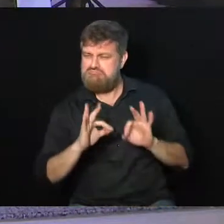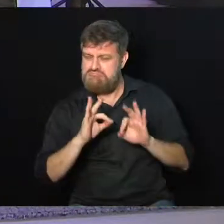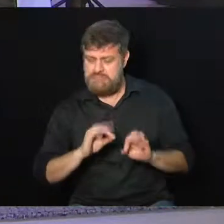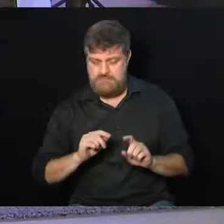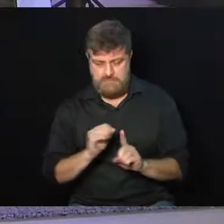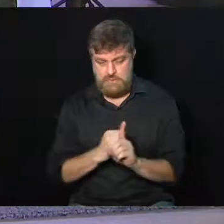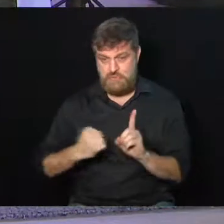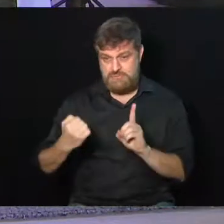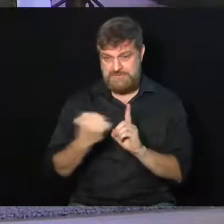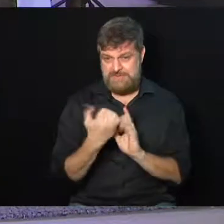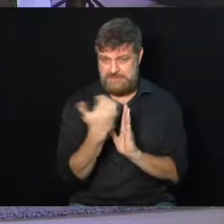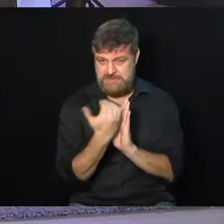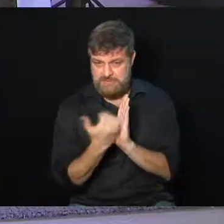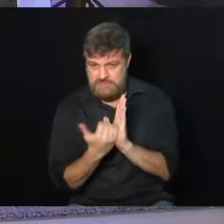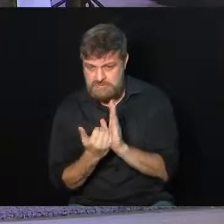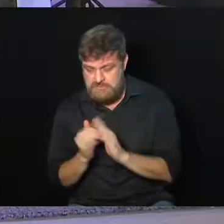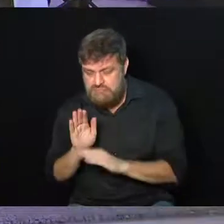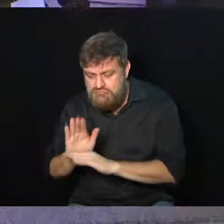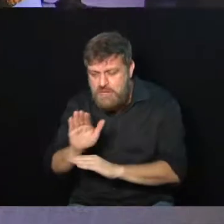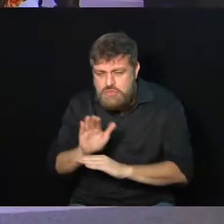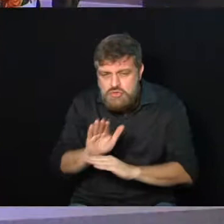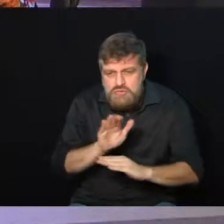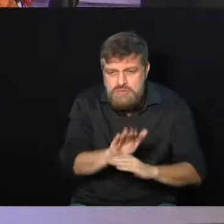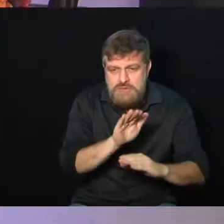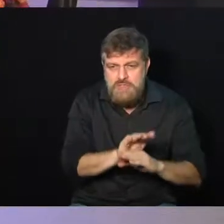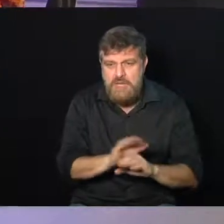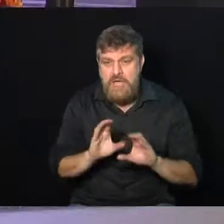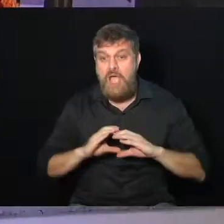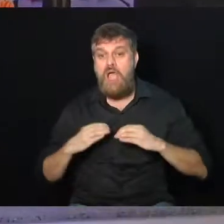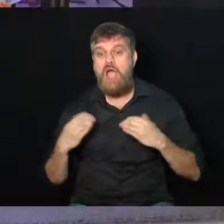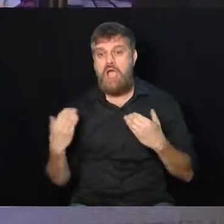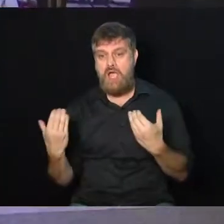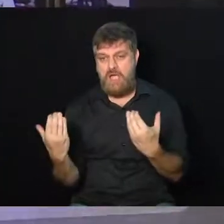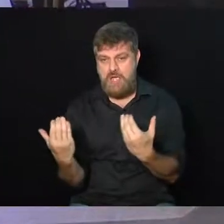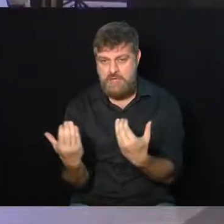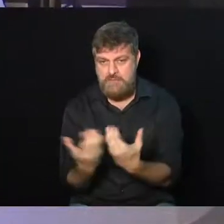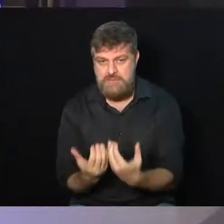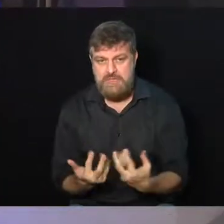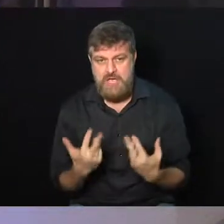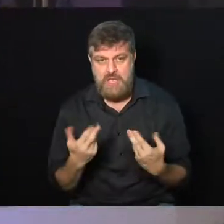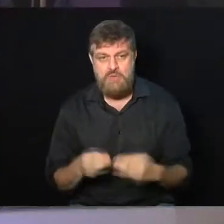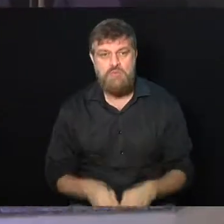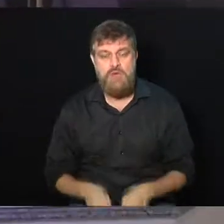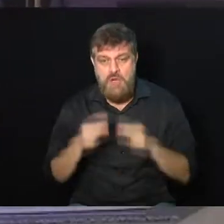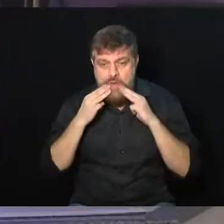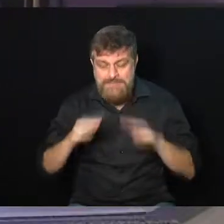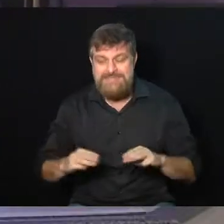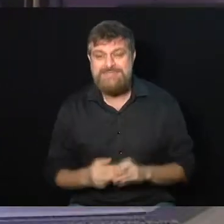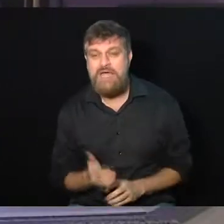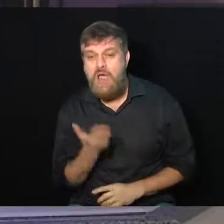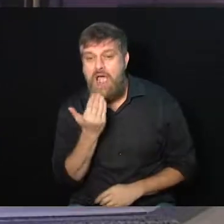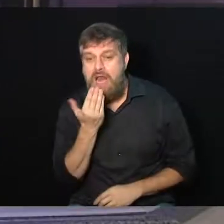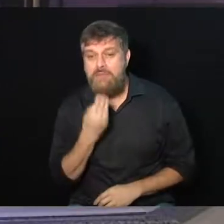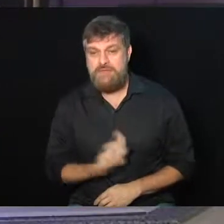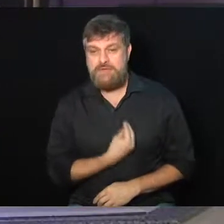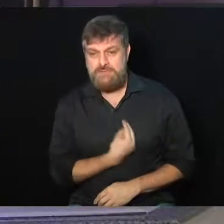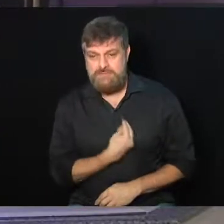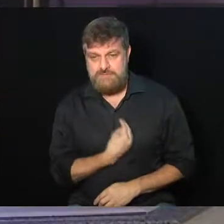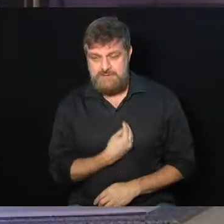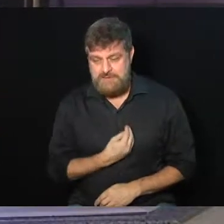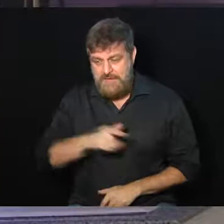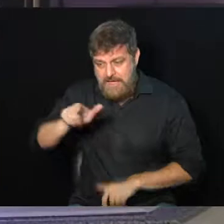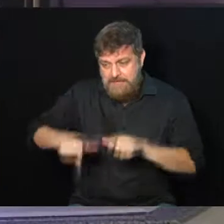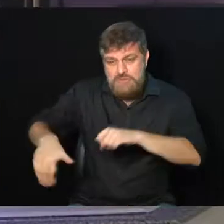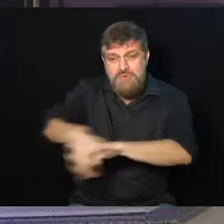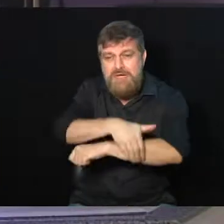desenvolver projetos de assistência social para a comunidade, como o Ministério Alimentando Vida, que presta socorro a